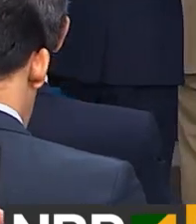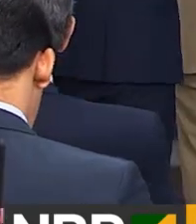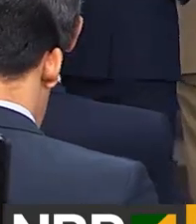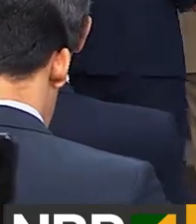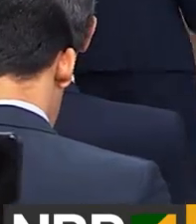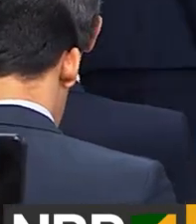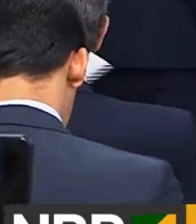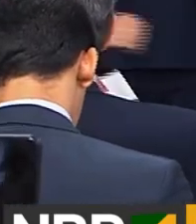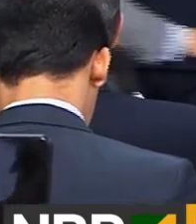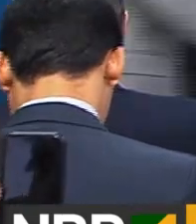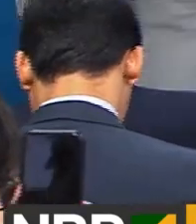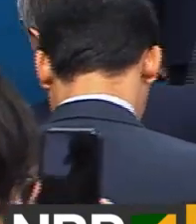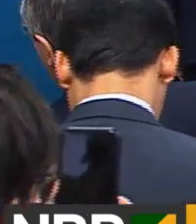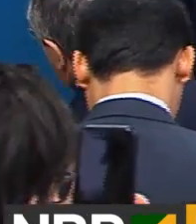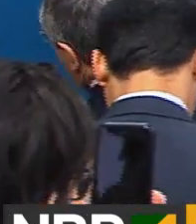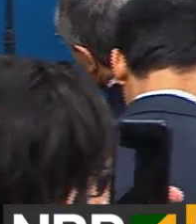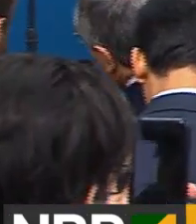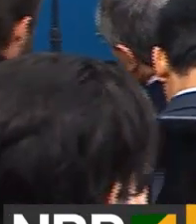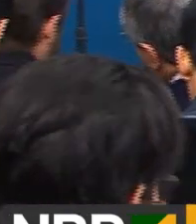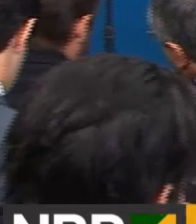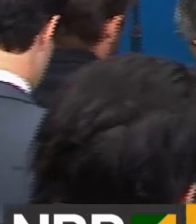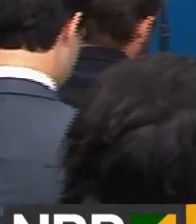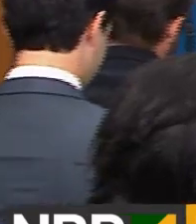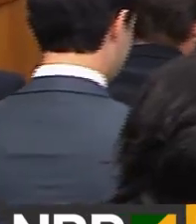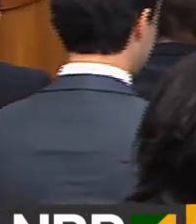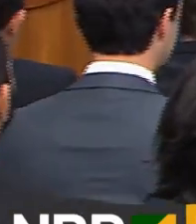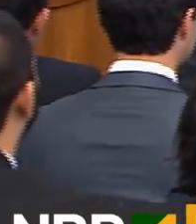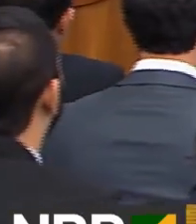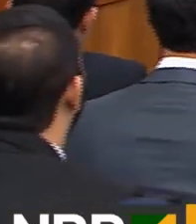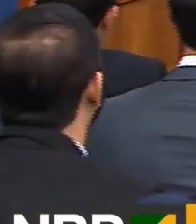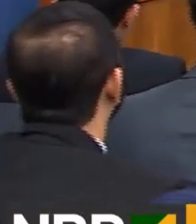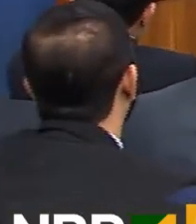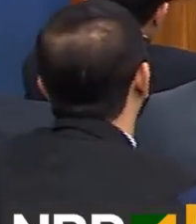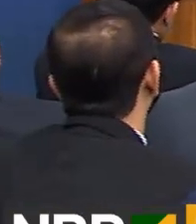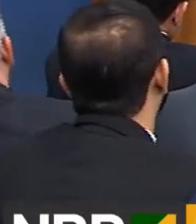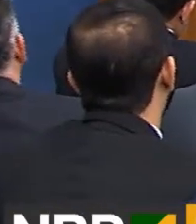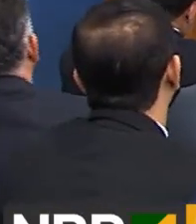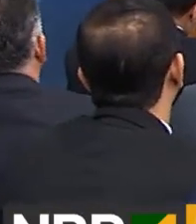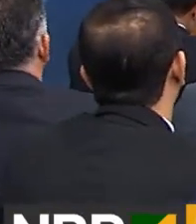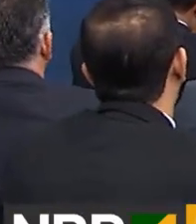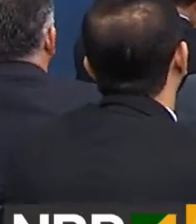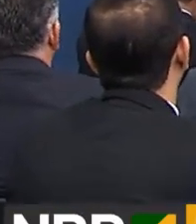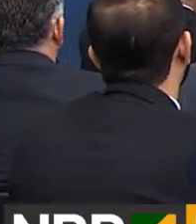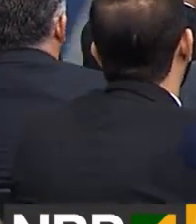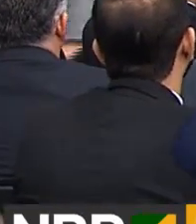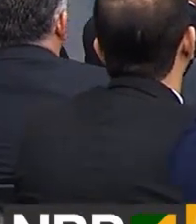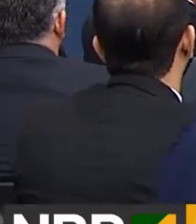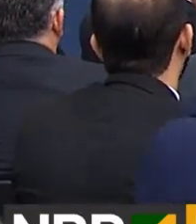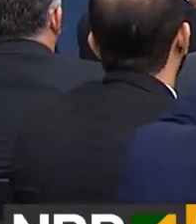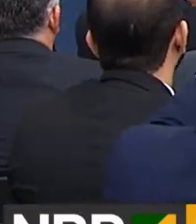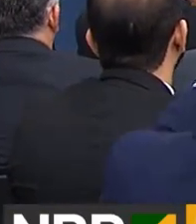senhoras e senhores com a palavra o presidente da república michel temer mesmo